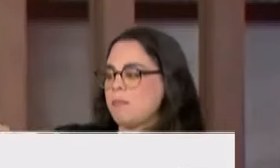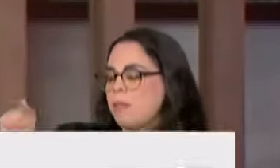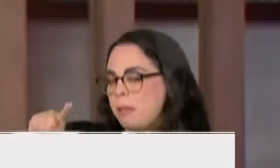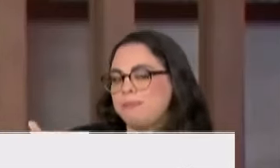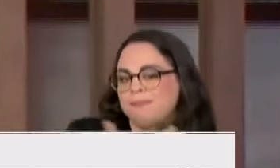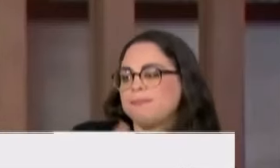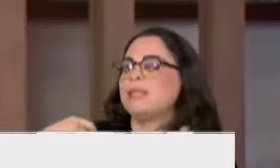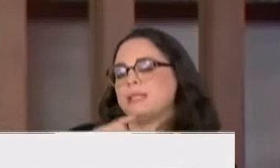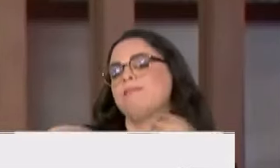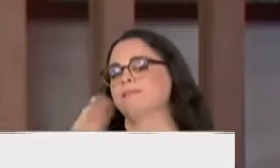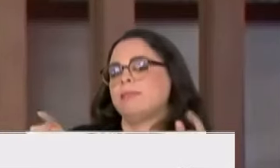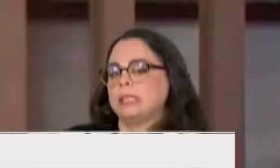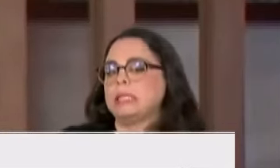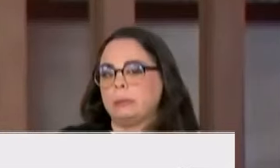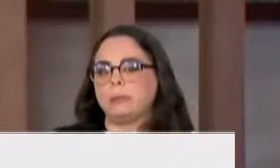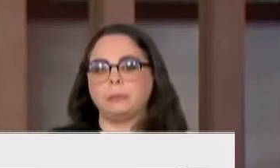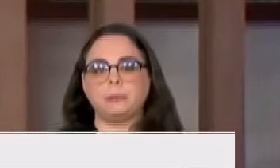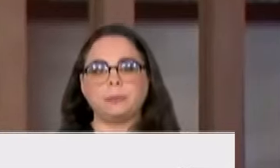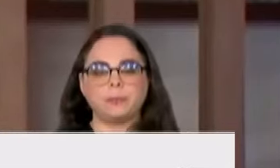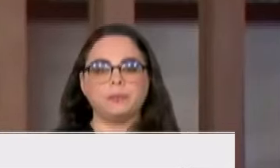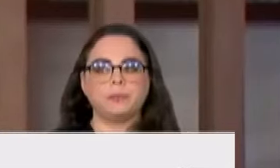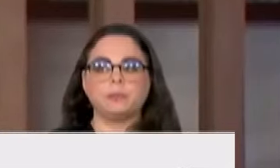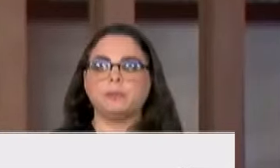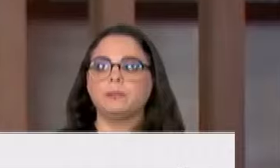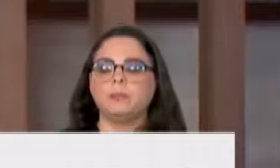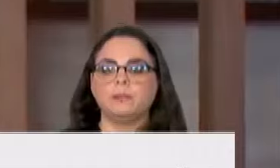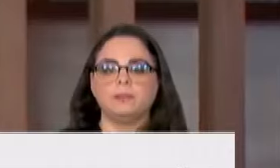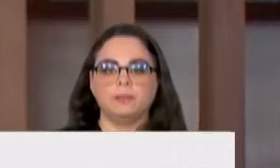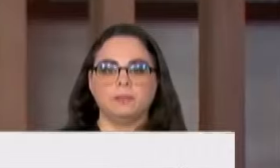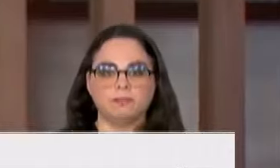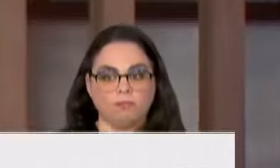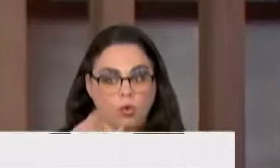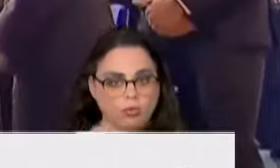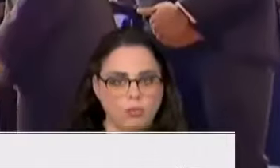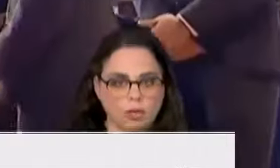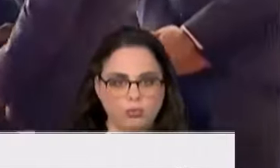que necessitem sair. Pois não, a última.